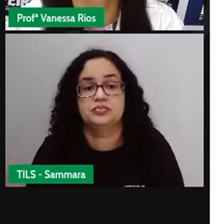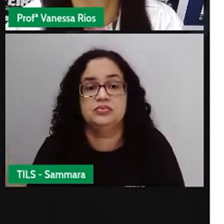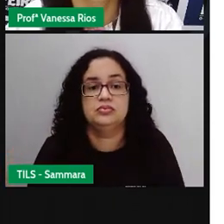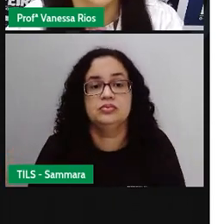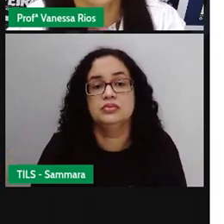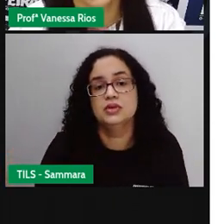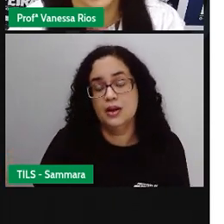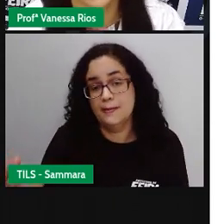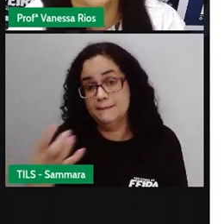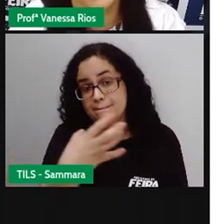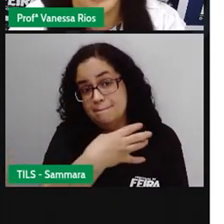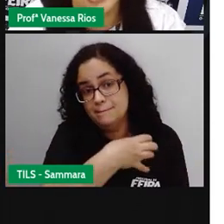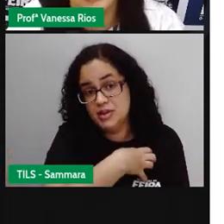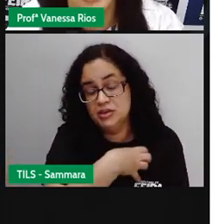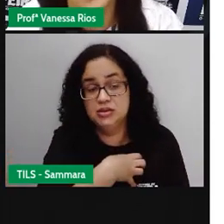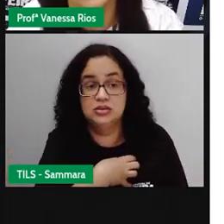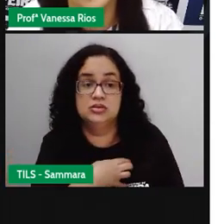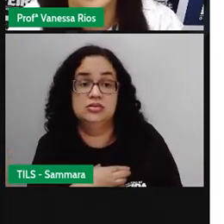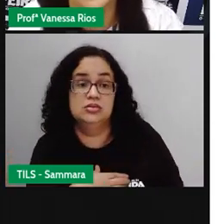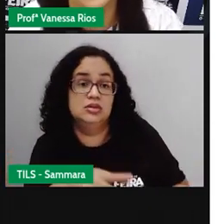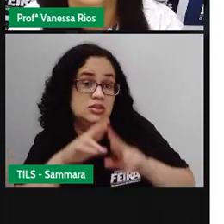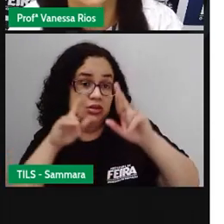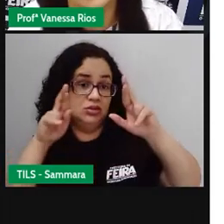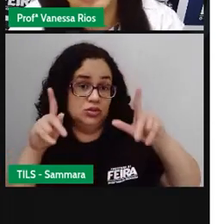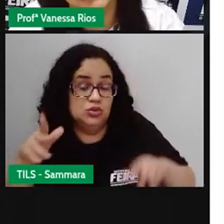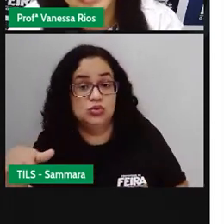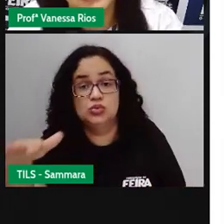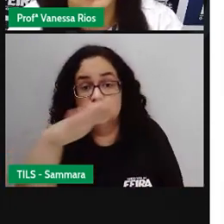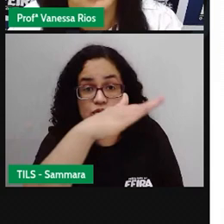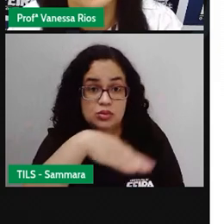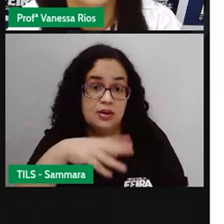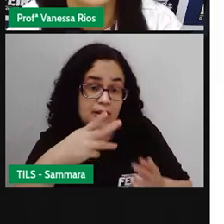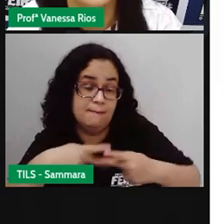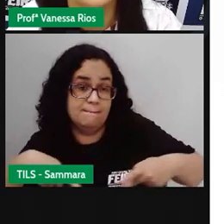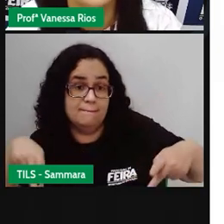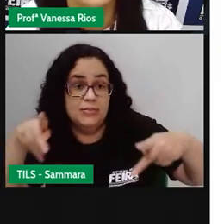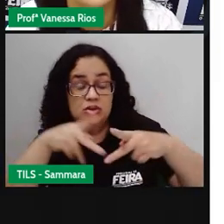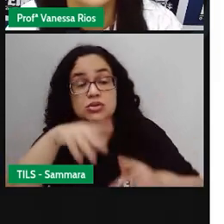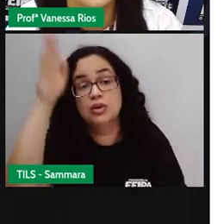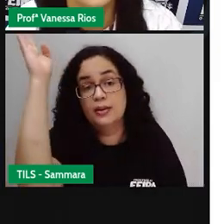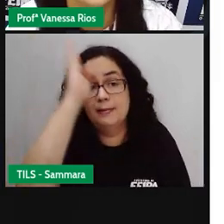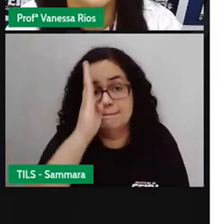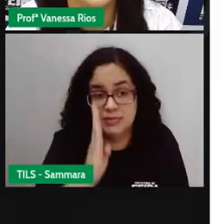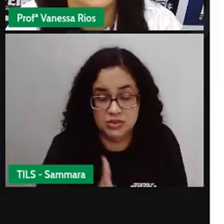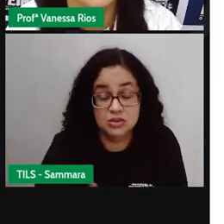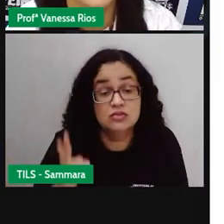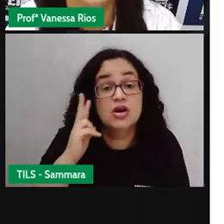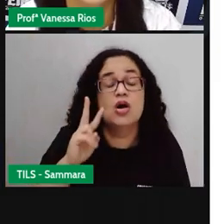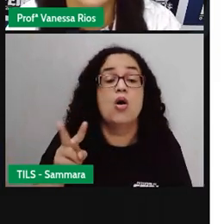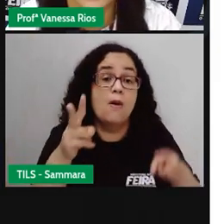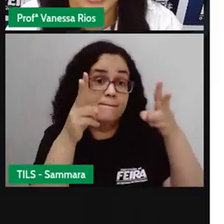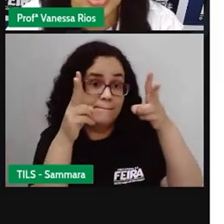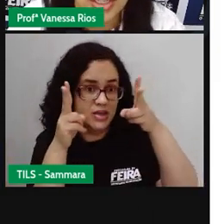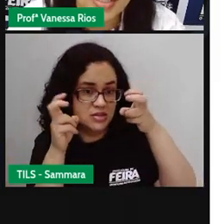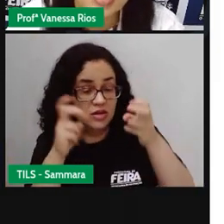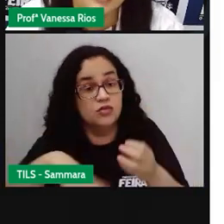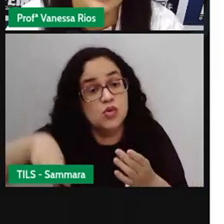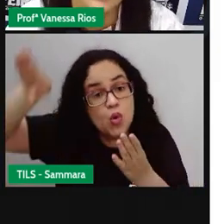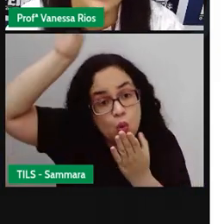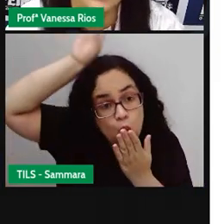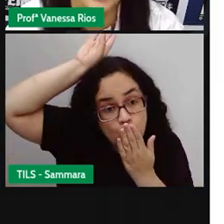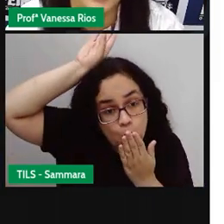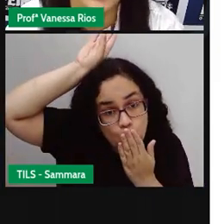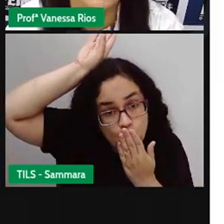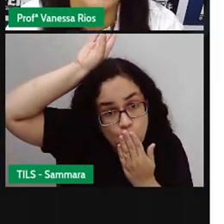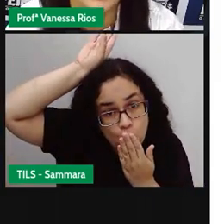a Bahia não está diferente do restante da população brasileira. Então, gente observa aí os indígenas,